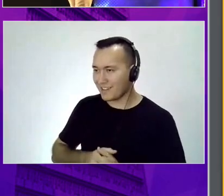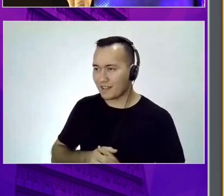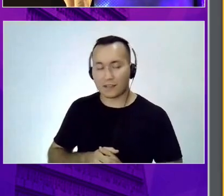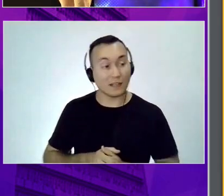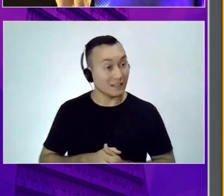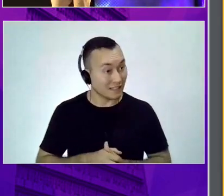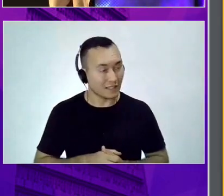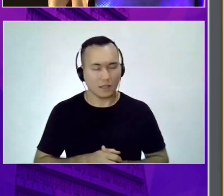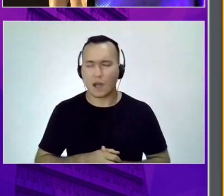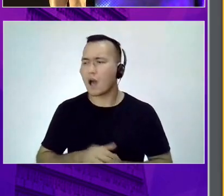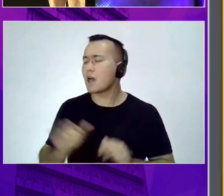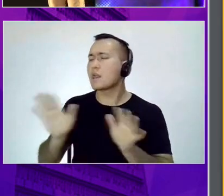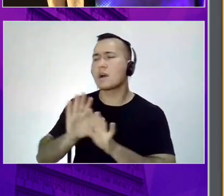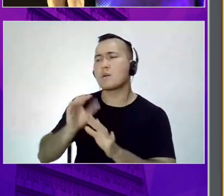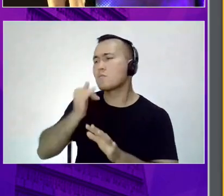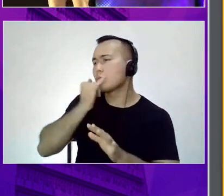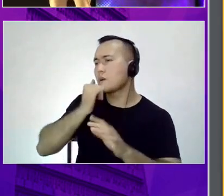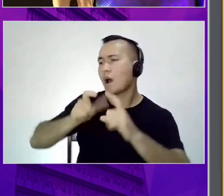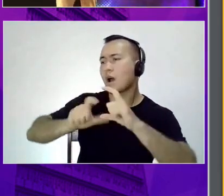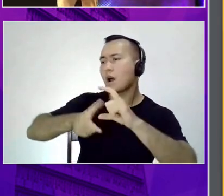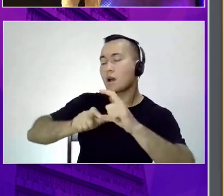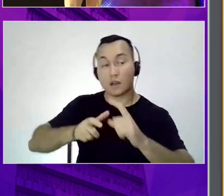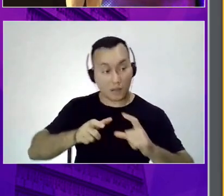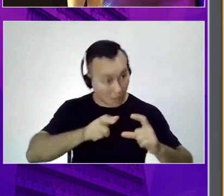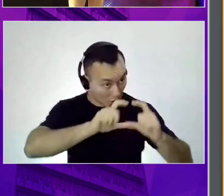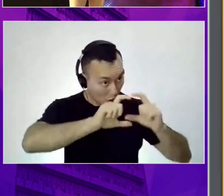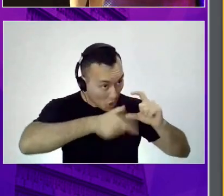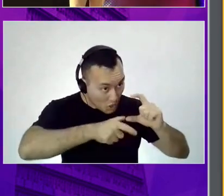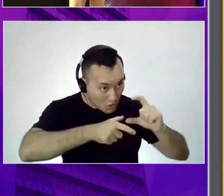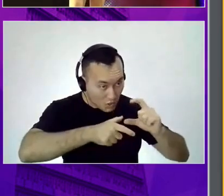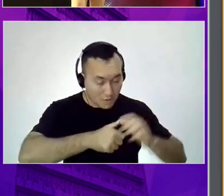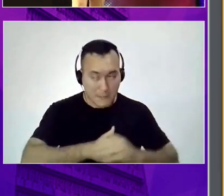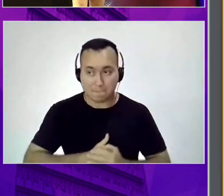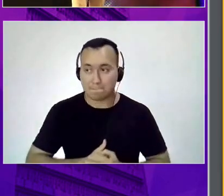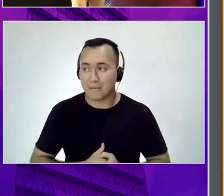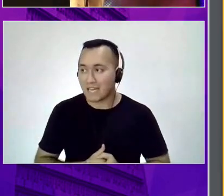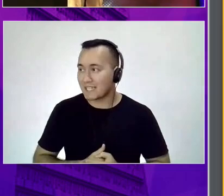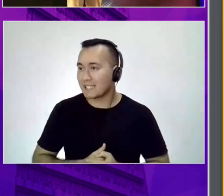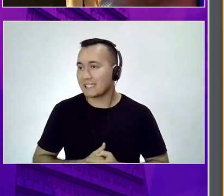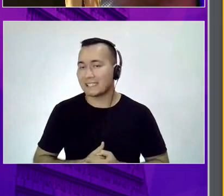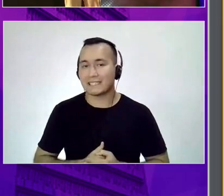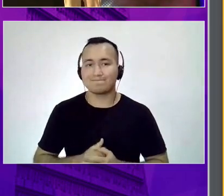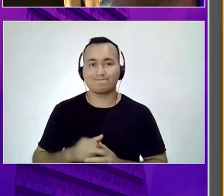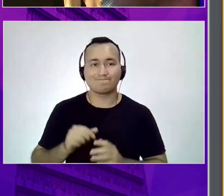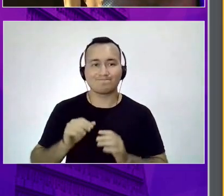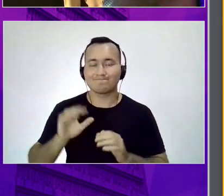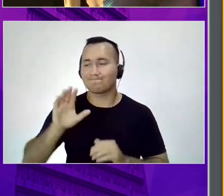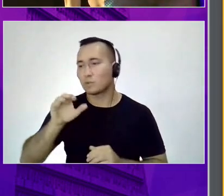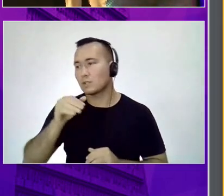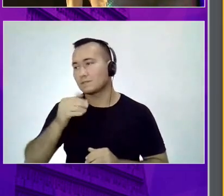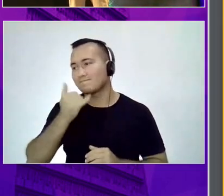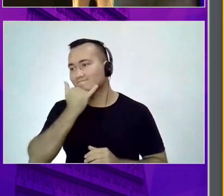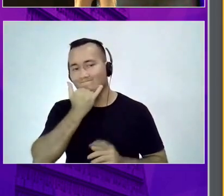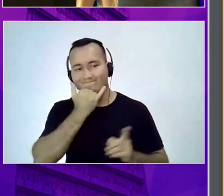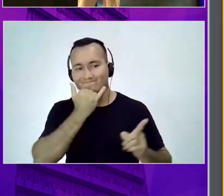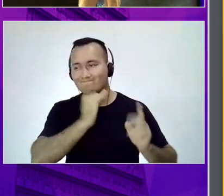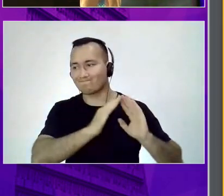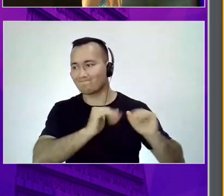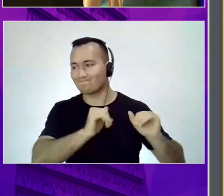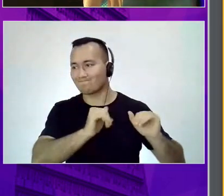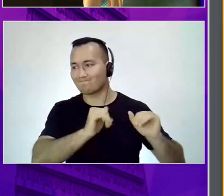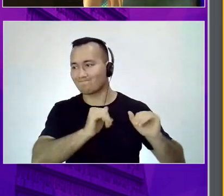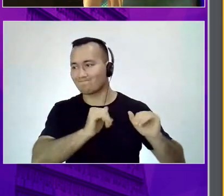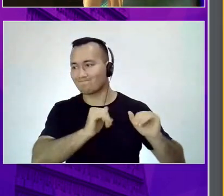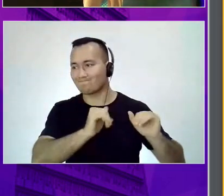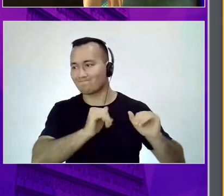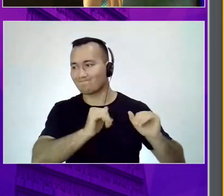volta e tudo certo. Aí é questão de adaptação, de aprendizado. É um time novo, que não conhece muito bem processo, não conhece muito bem